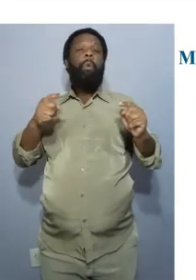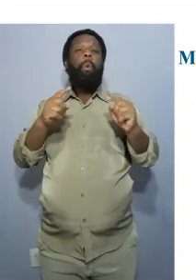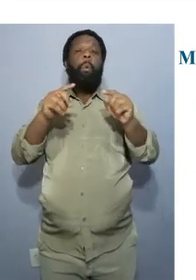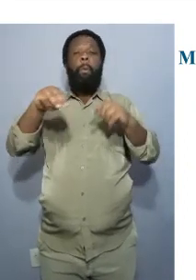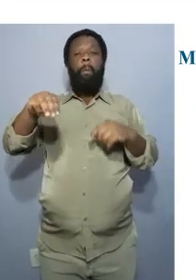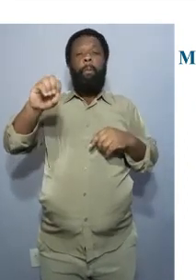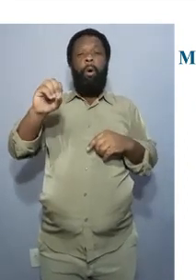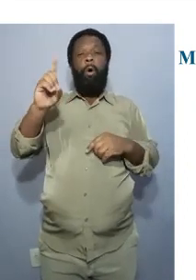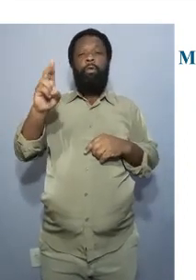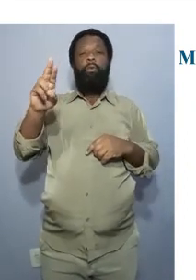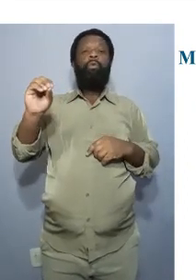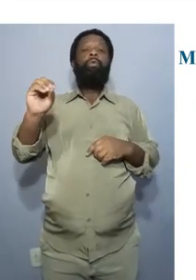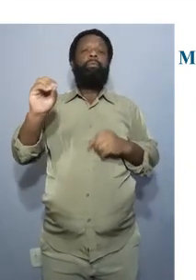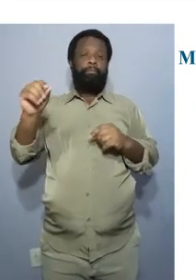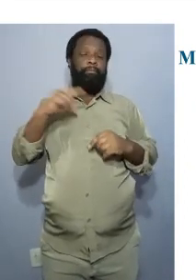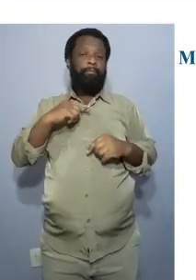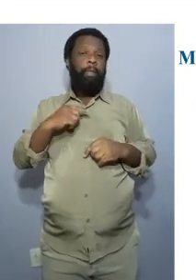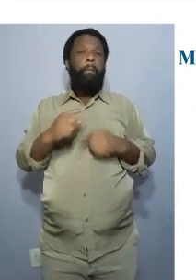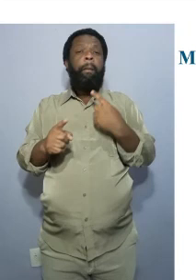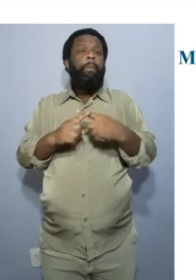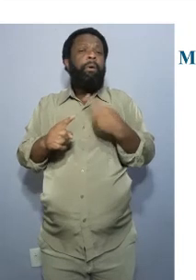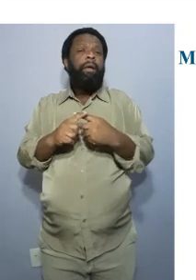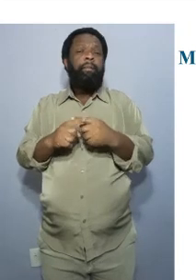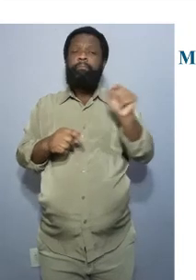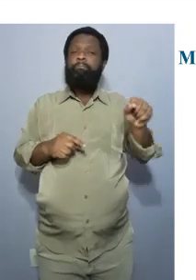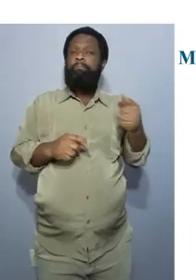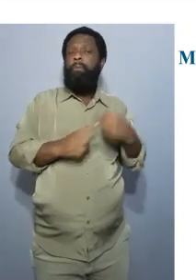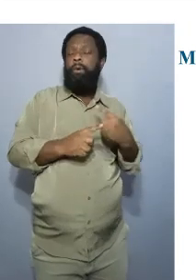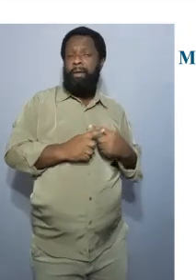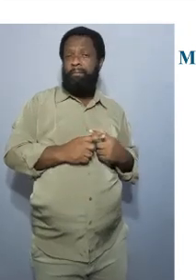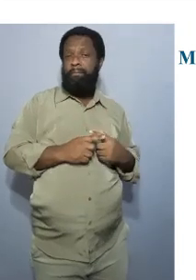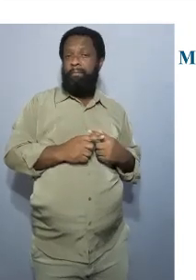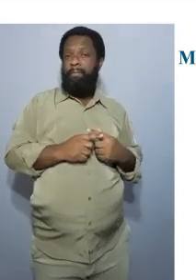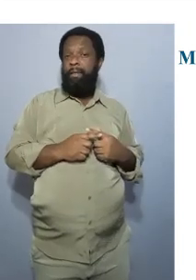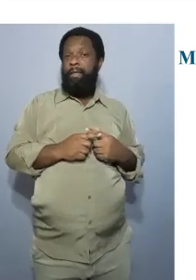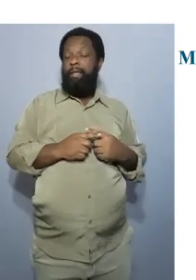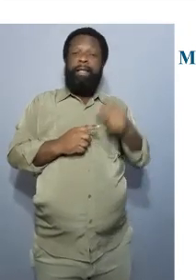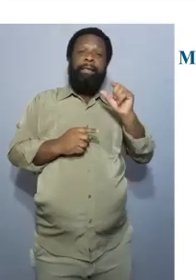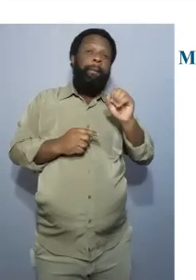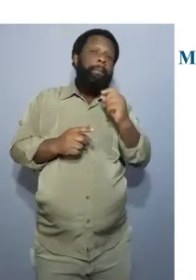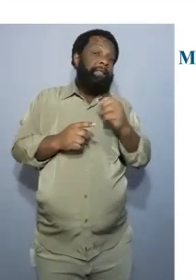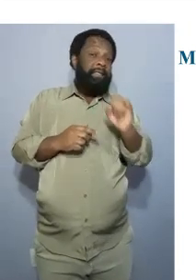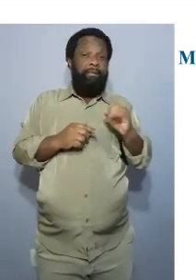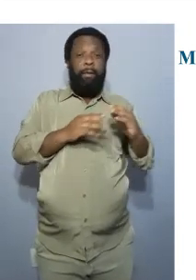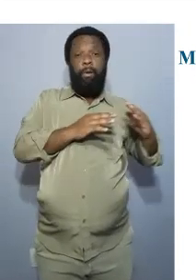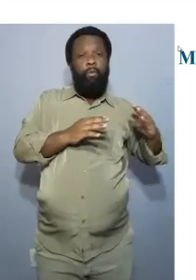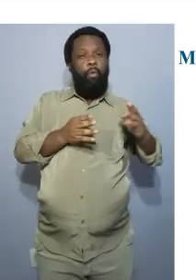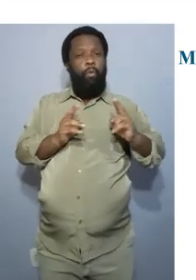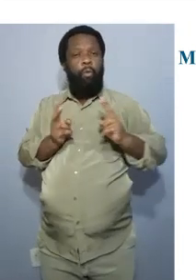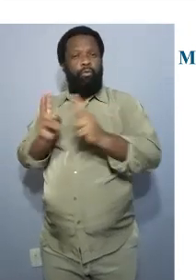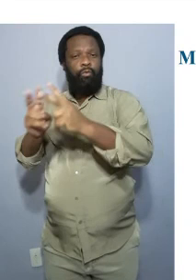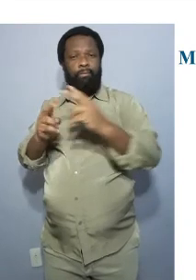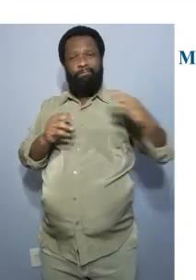móvel ele está ali circulando e tudo mais. Por que ele está fazendo isso? Por que em vez de continuar